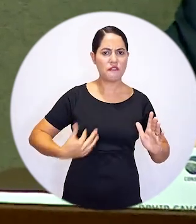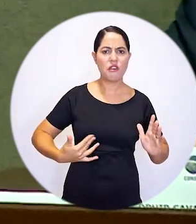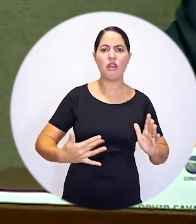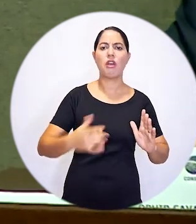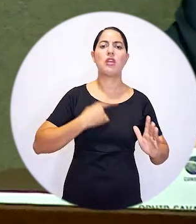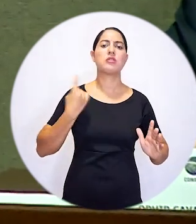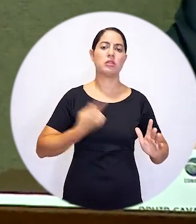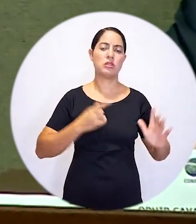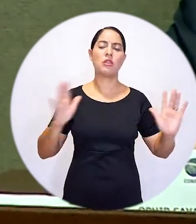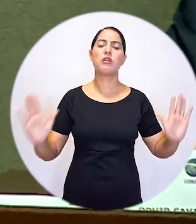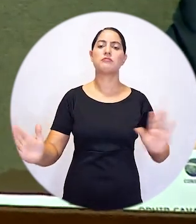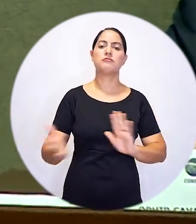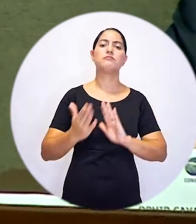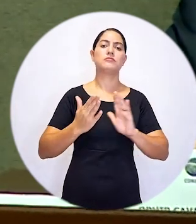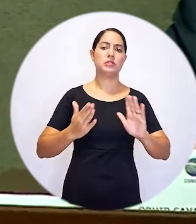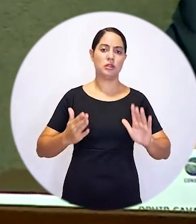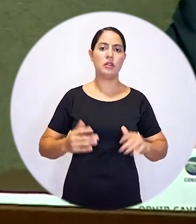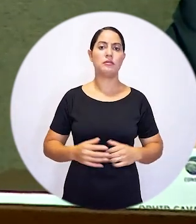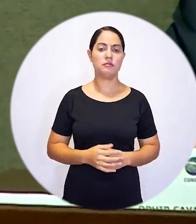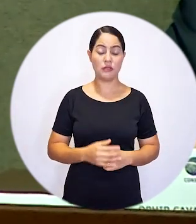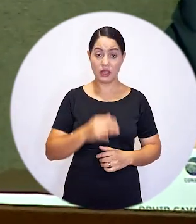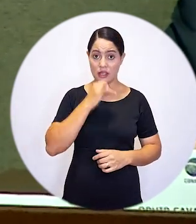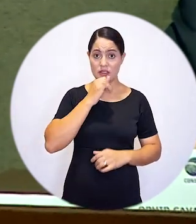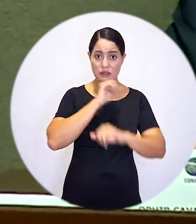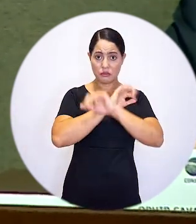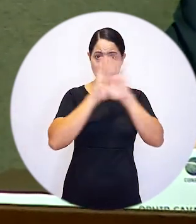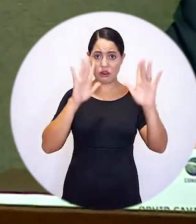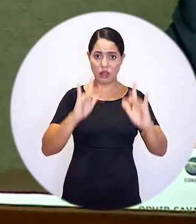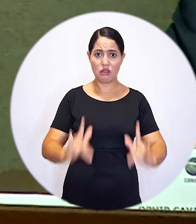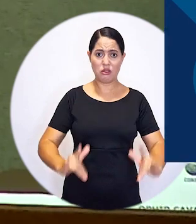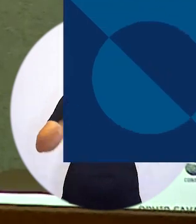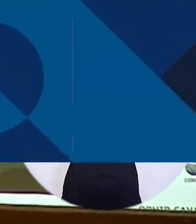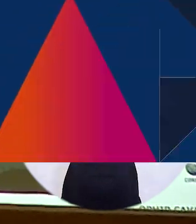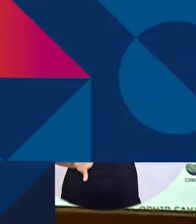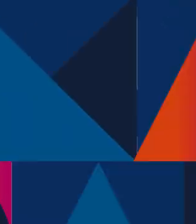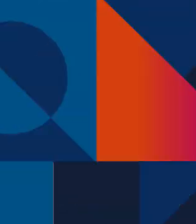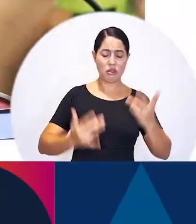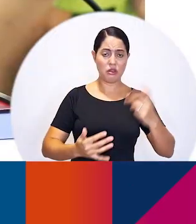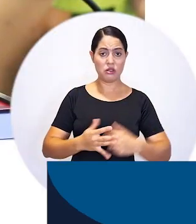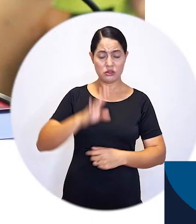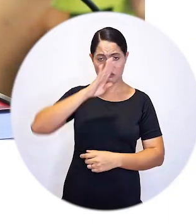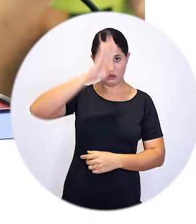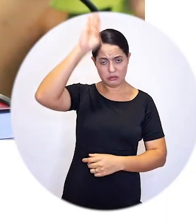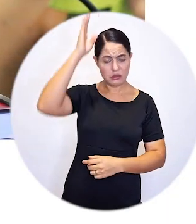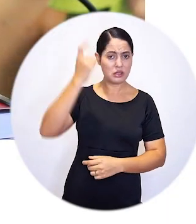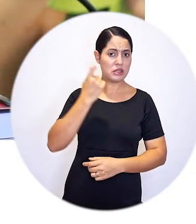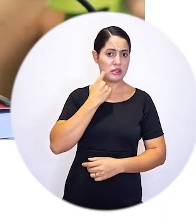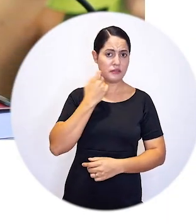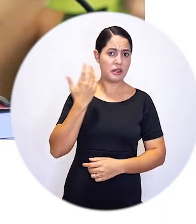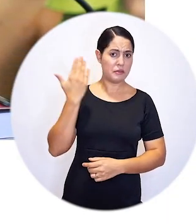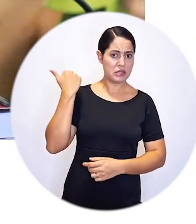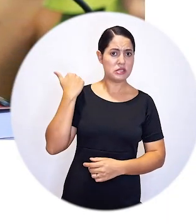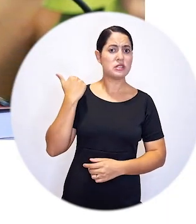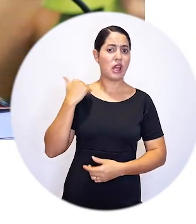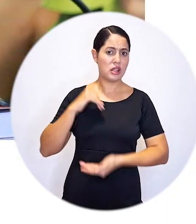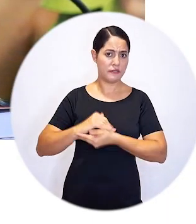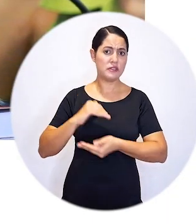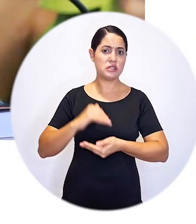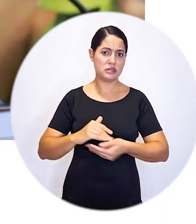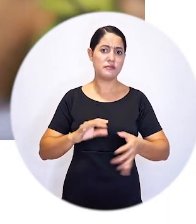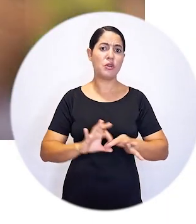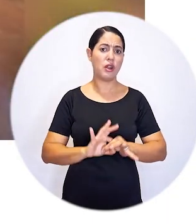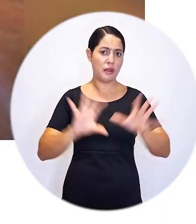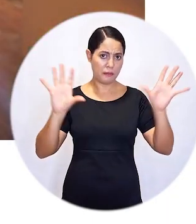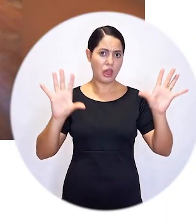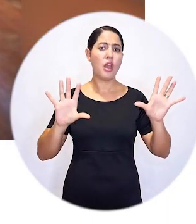caminhada. Nosso prédio teve a liberação concedida na última sexta-feira pela Defesa Civil do